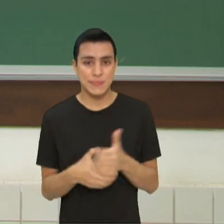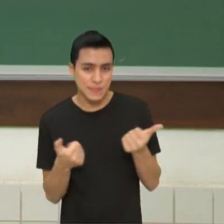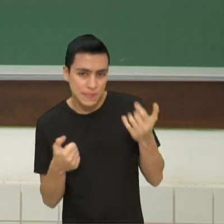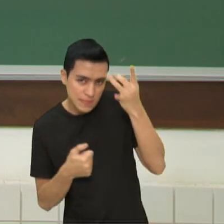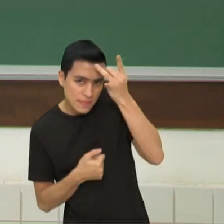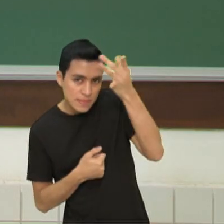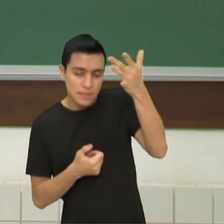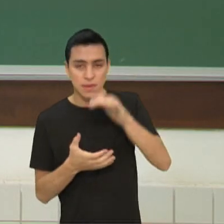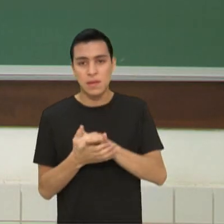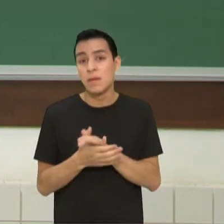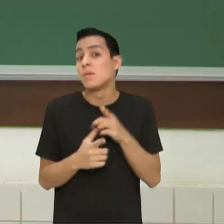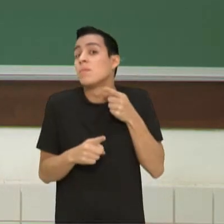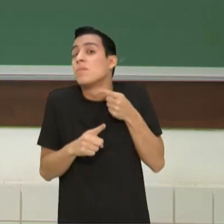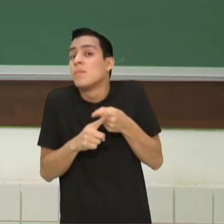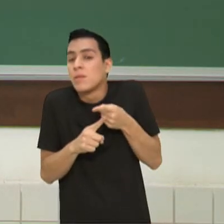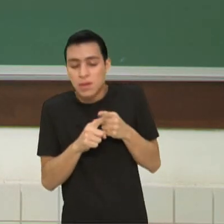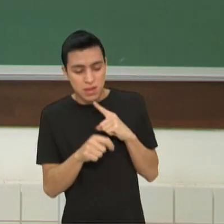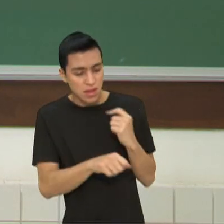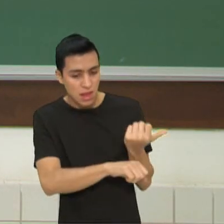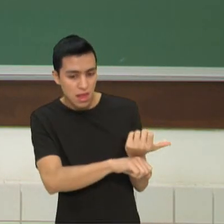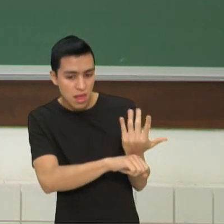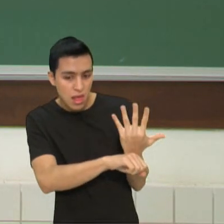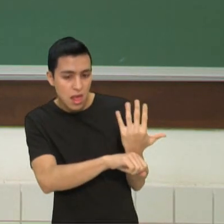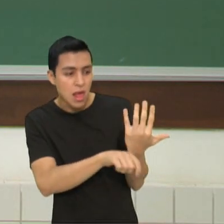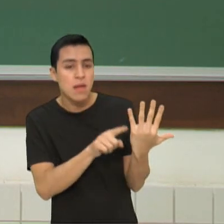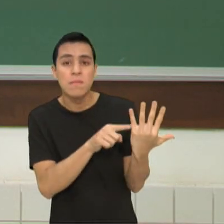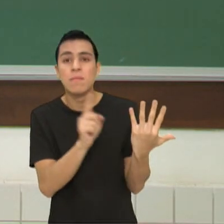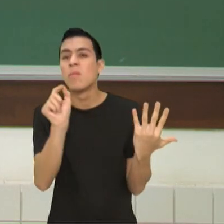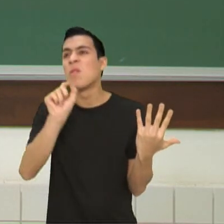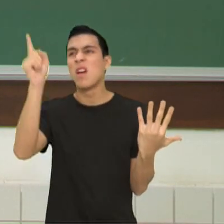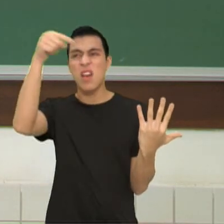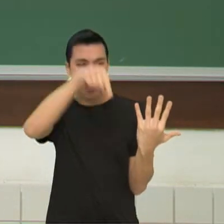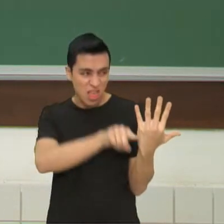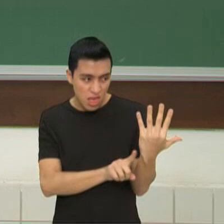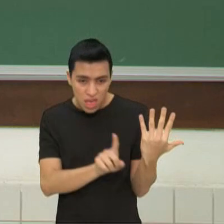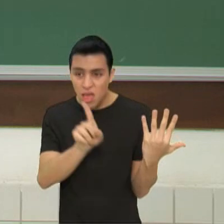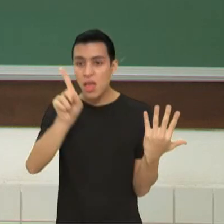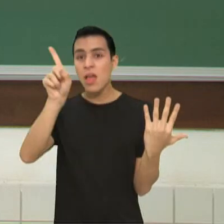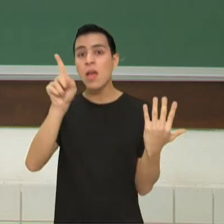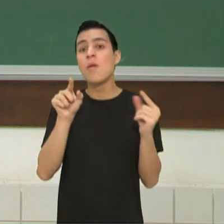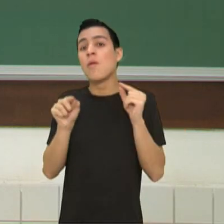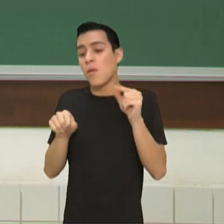Fácil, né? Por que tem a alga? Para fazer fotossíntese. Para que tem o